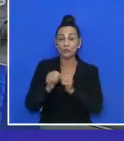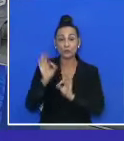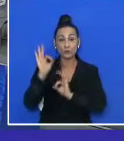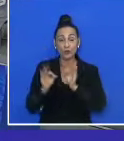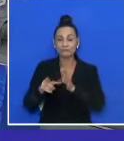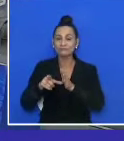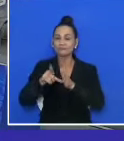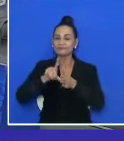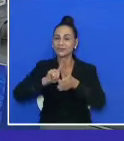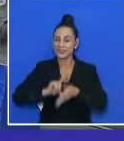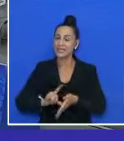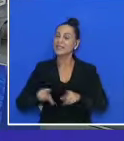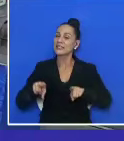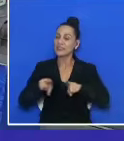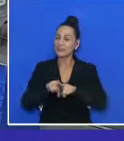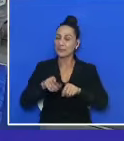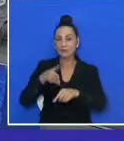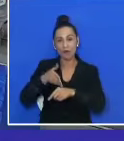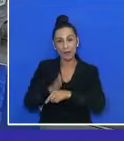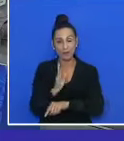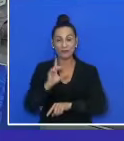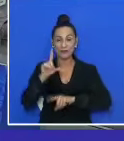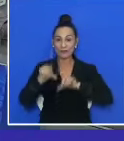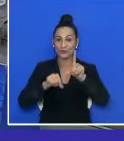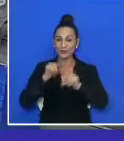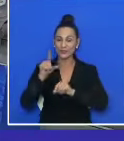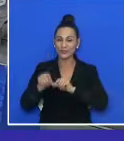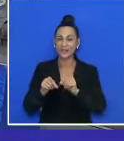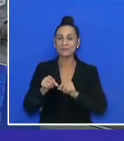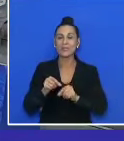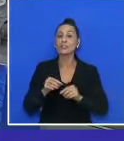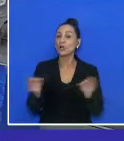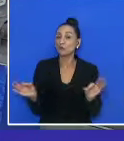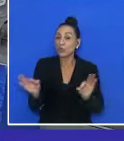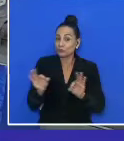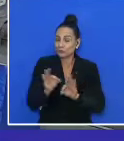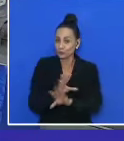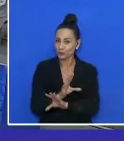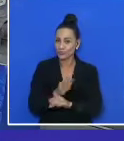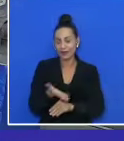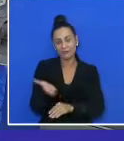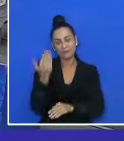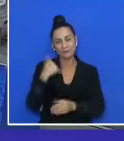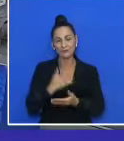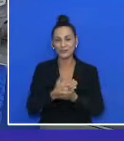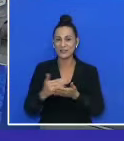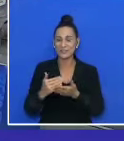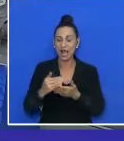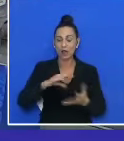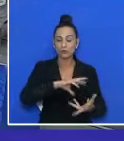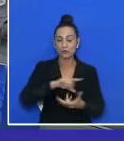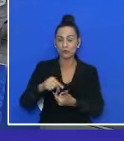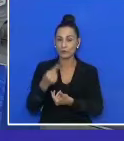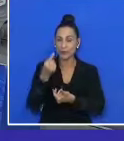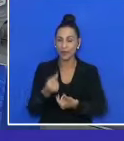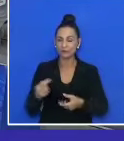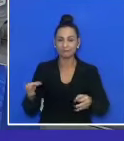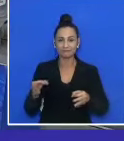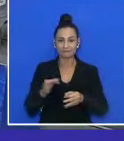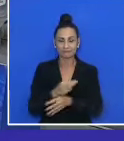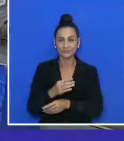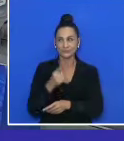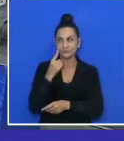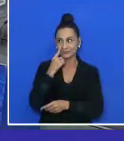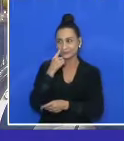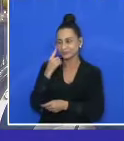os procedimentos prévios e agora também vão validar o nosso sorteio. Então está tudo pronto, vamos começar. Nosso Globo número 1 está